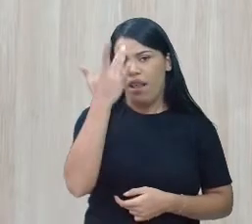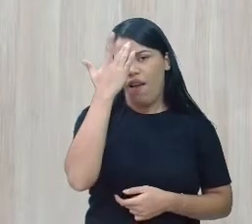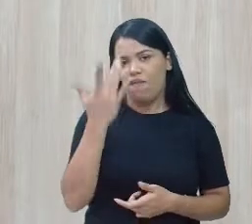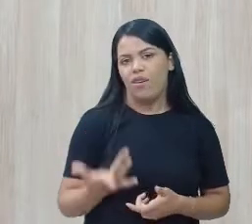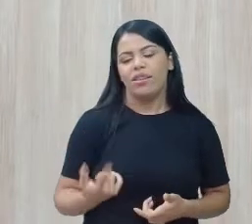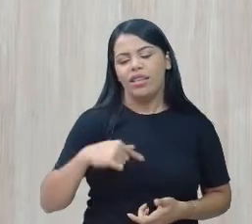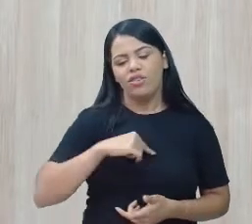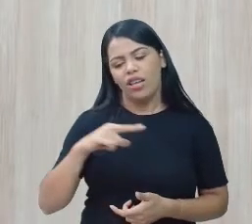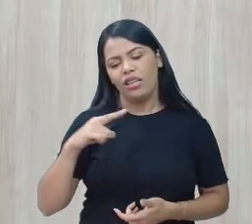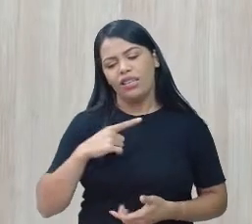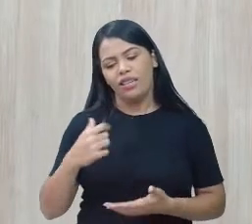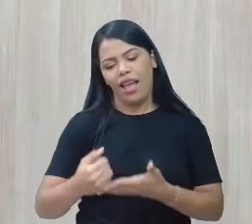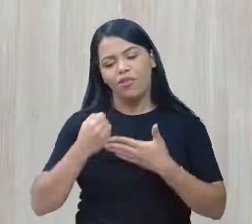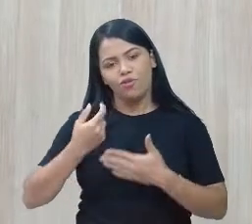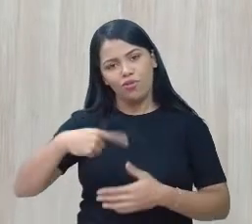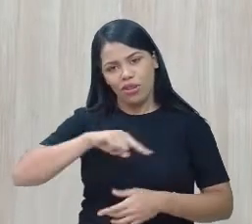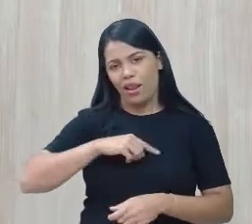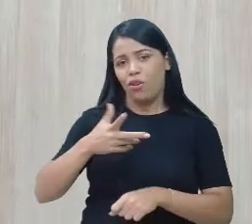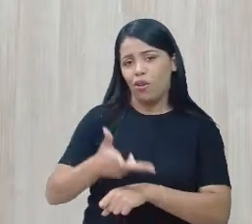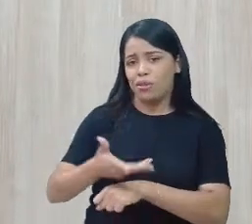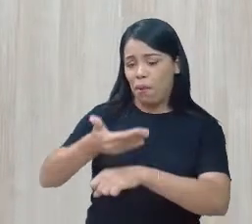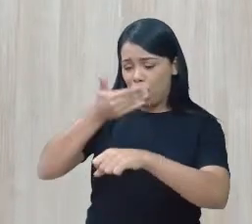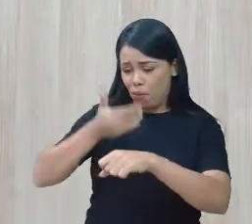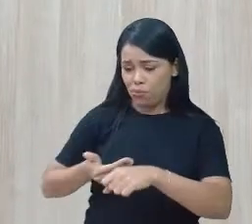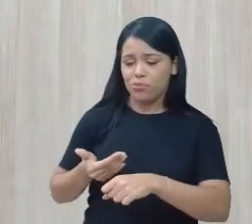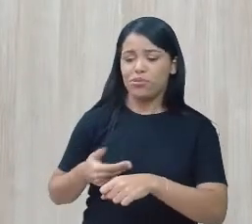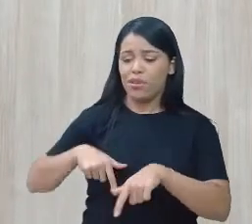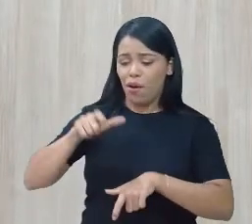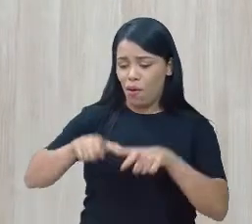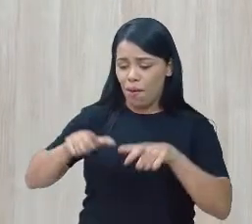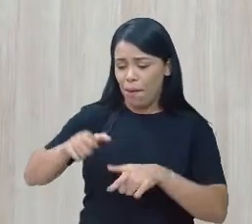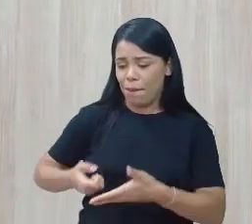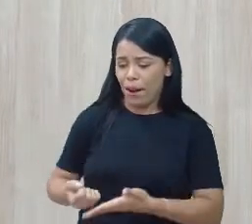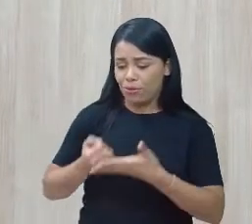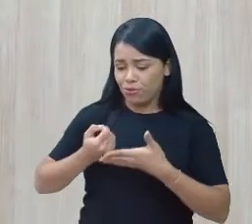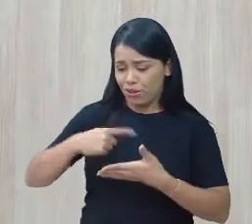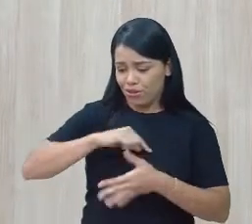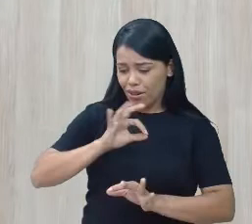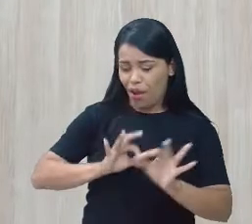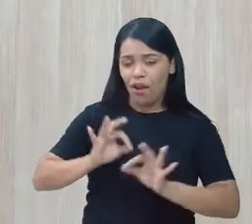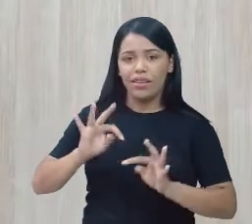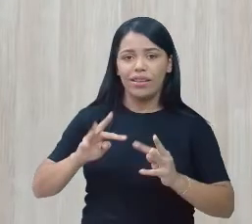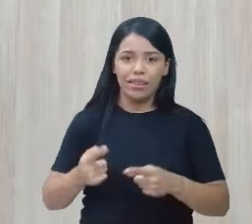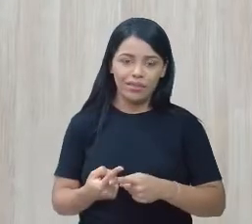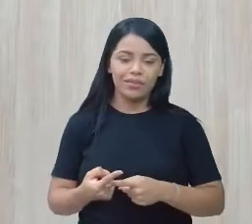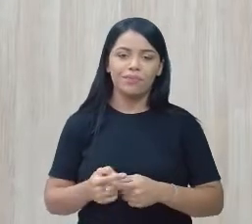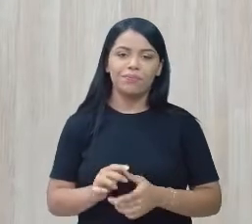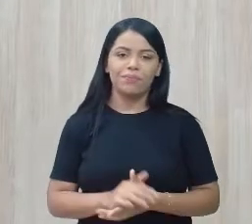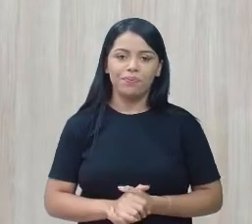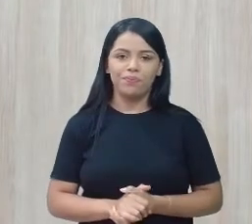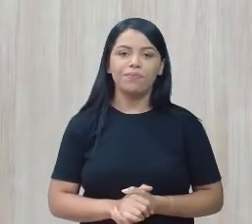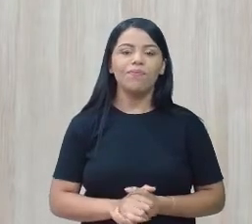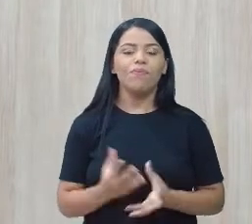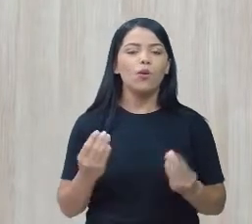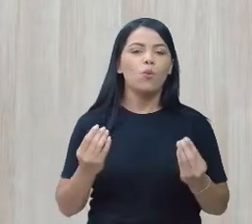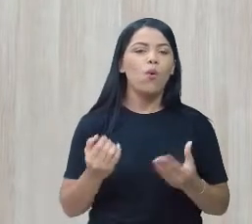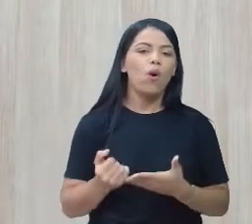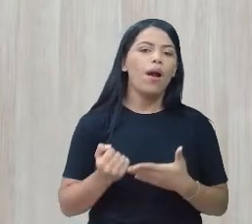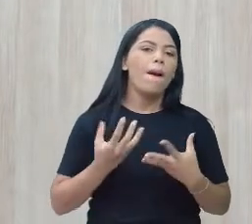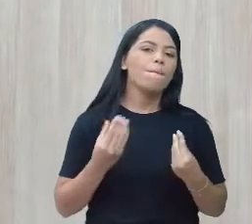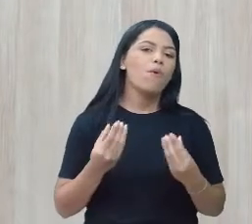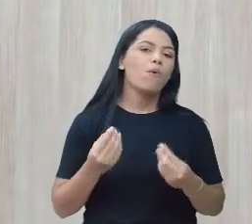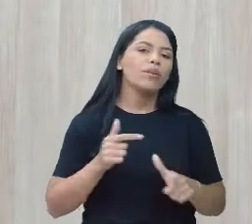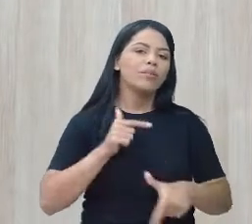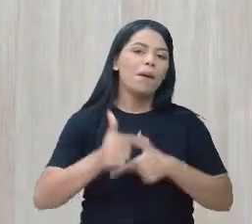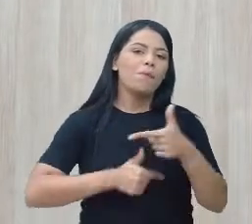ajudas também, a gente tem a produção aqui para ajudar a gente, né? Não, professora Camila? Então, Com assim, certeza. a gente tem ajuda aos montes e muita gente trabalhando